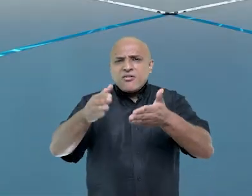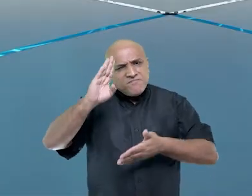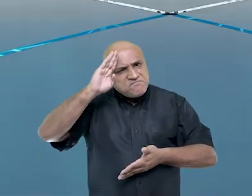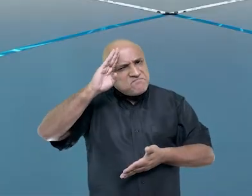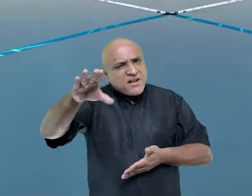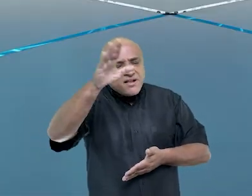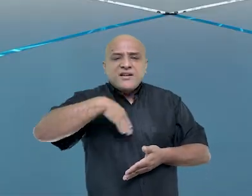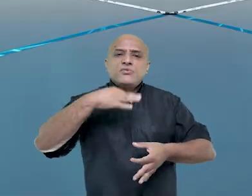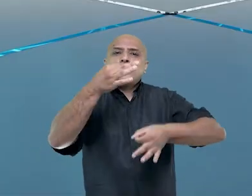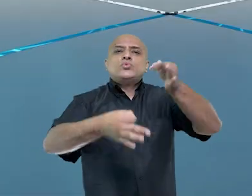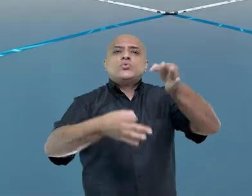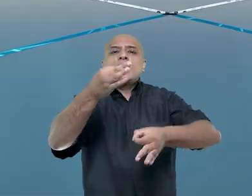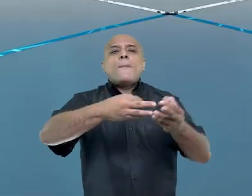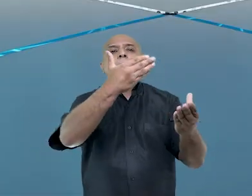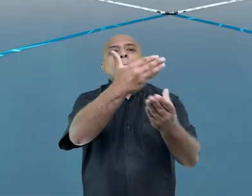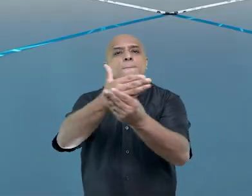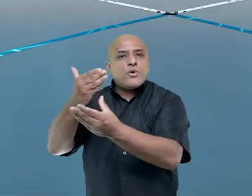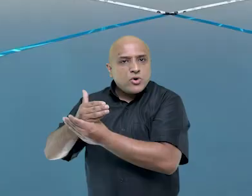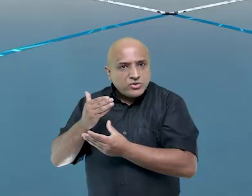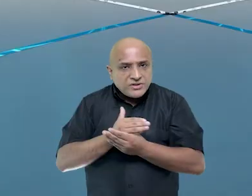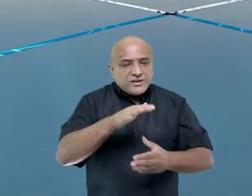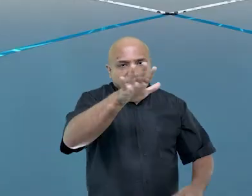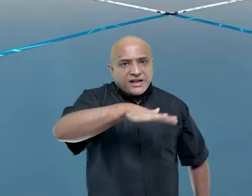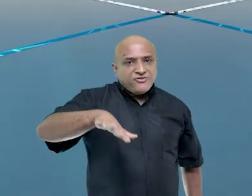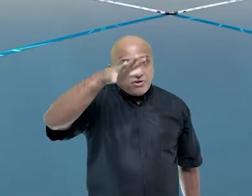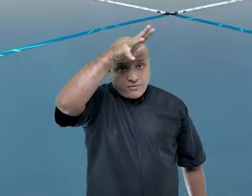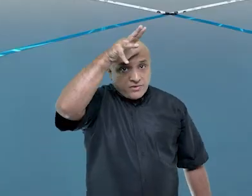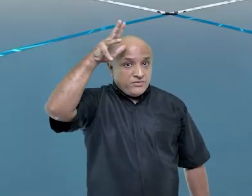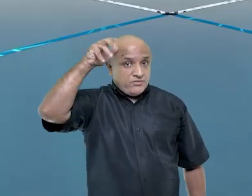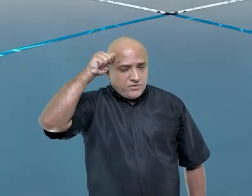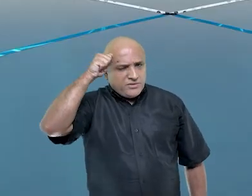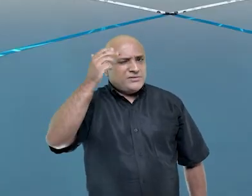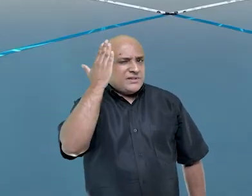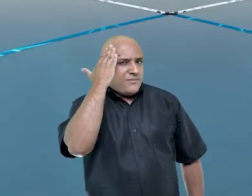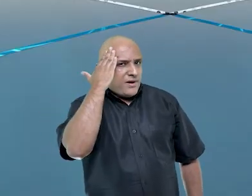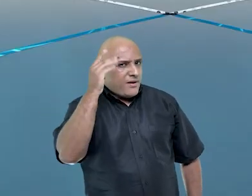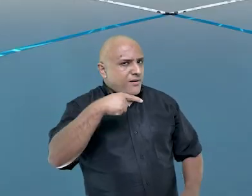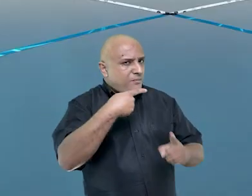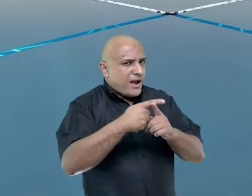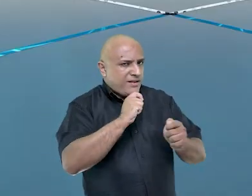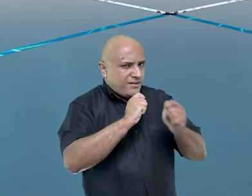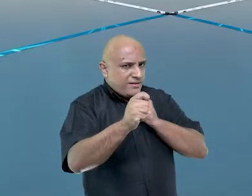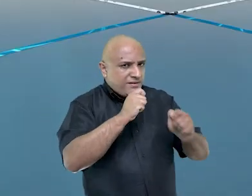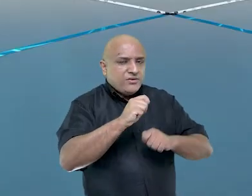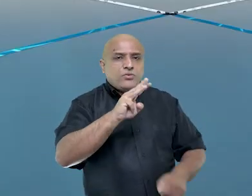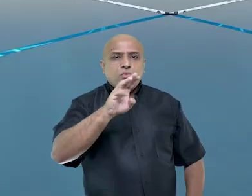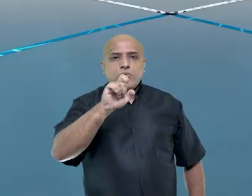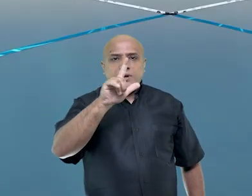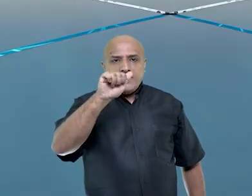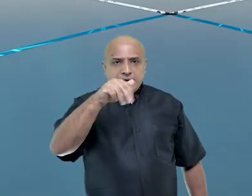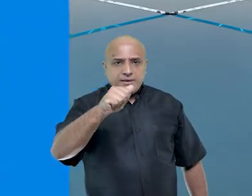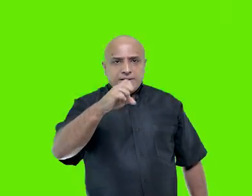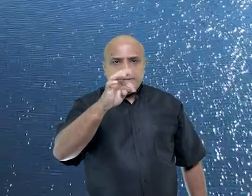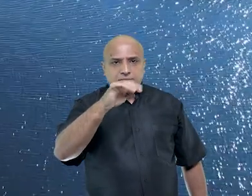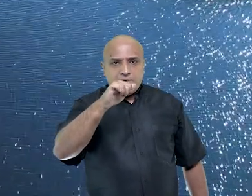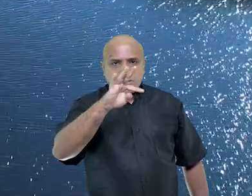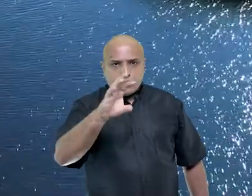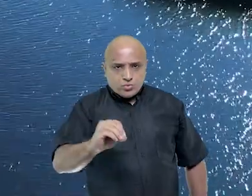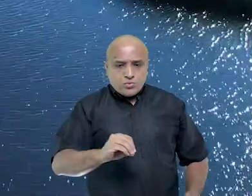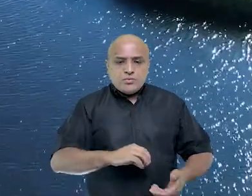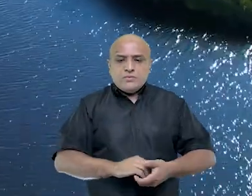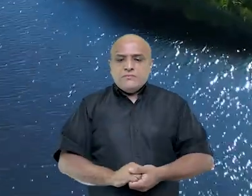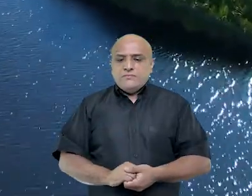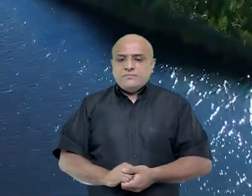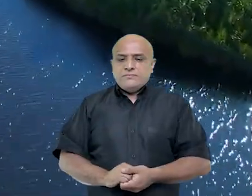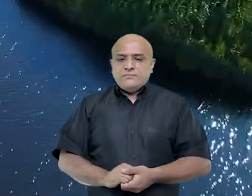principal no julgamento de processos da região amazônica. Saiba mais na reportagem de William Nascimento.